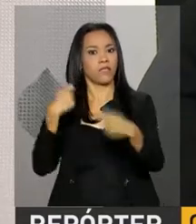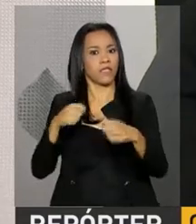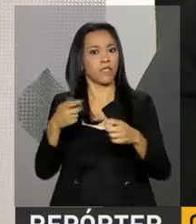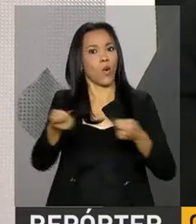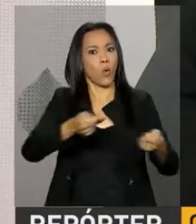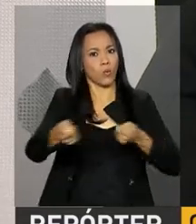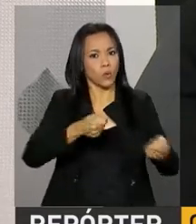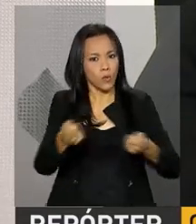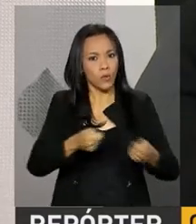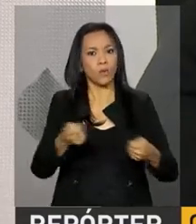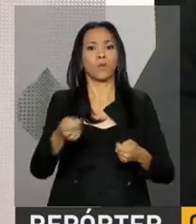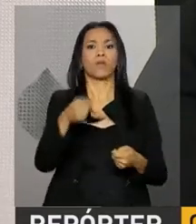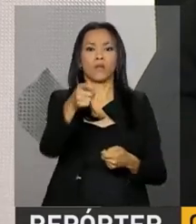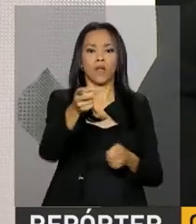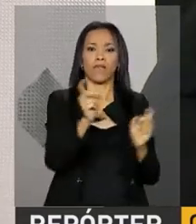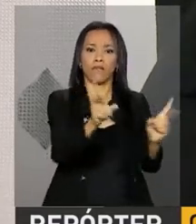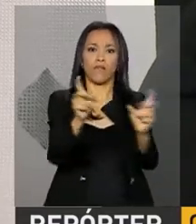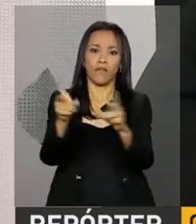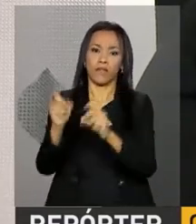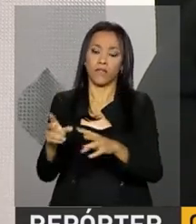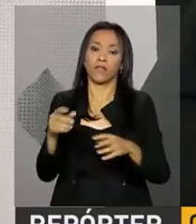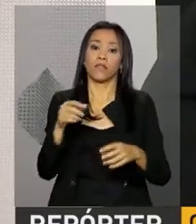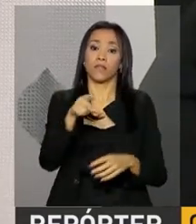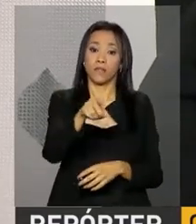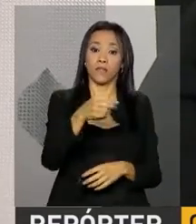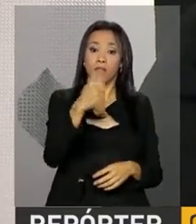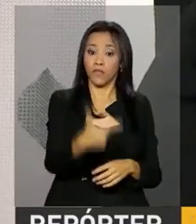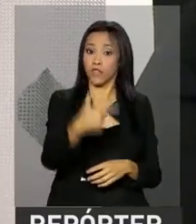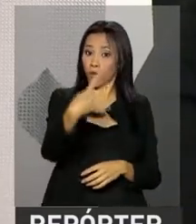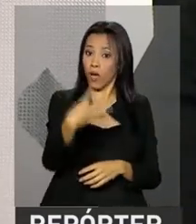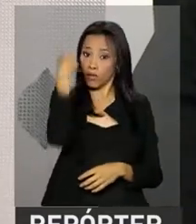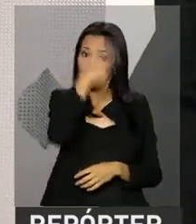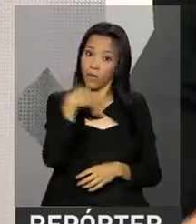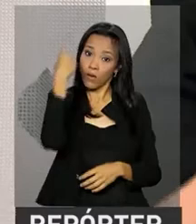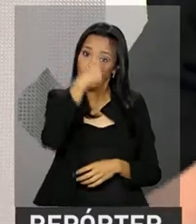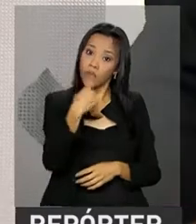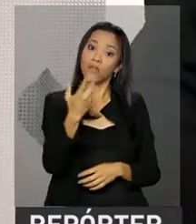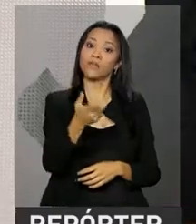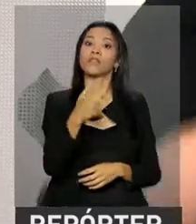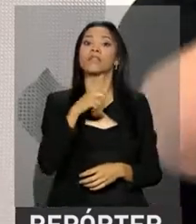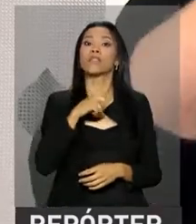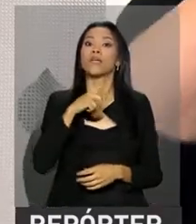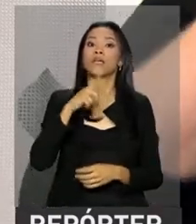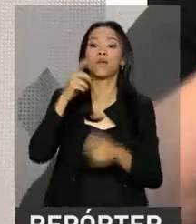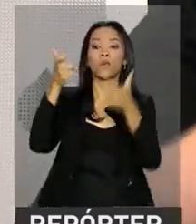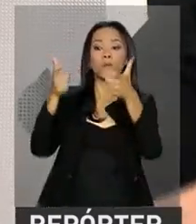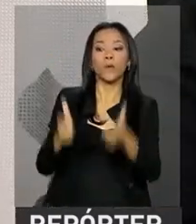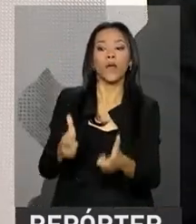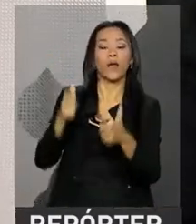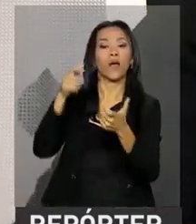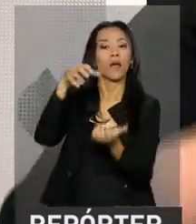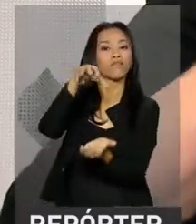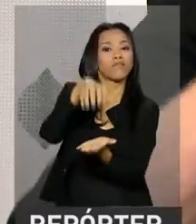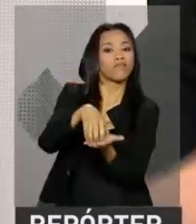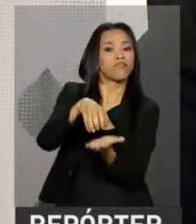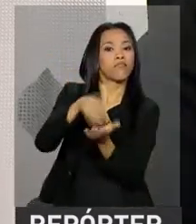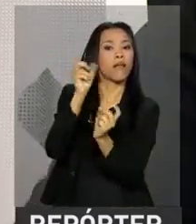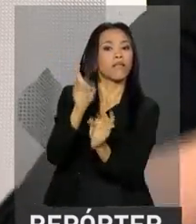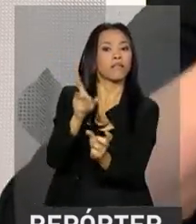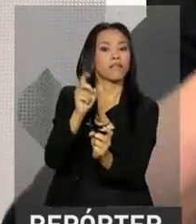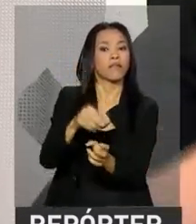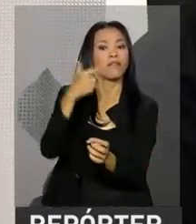efe quer deixar 24 horas disponível à população desse um serviço 24 horas de